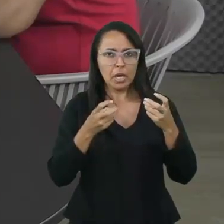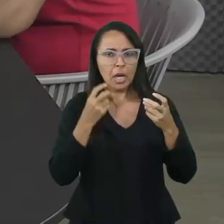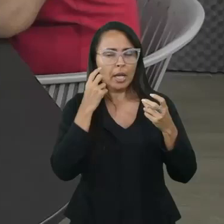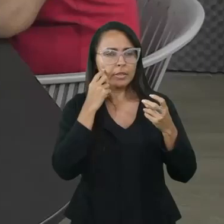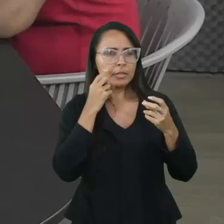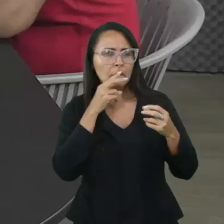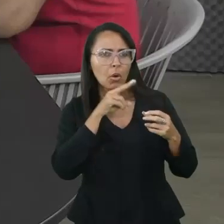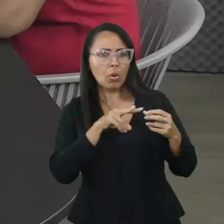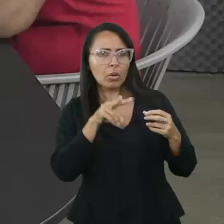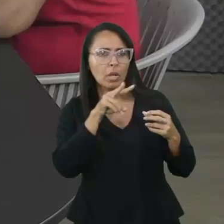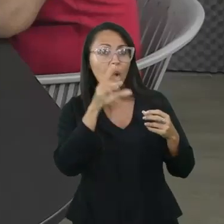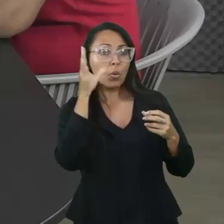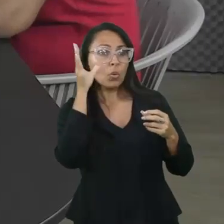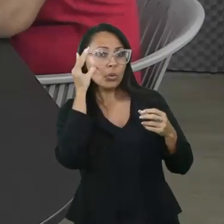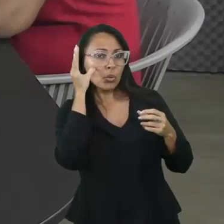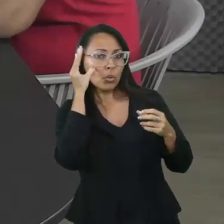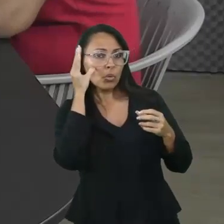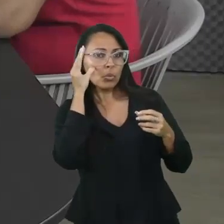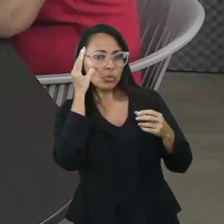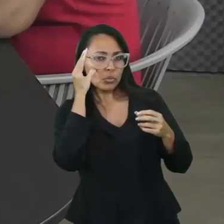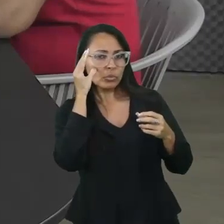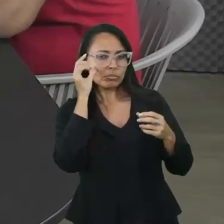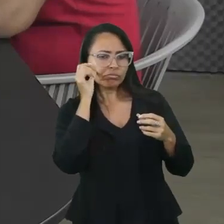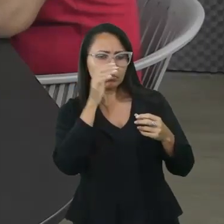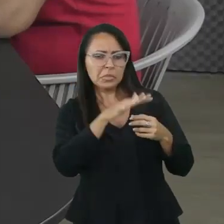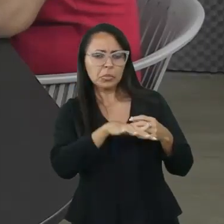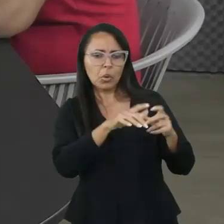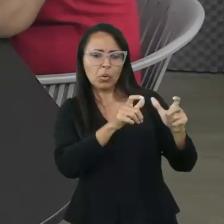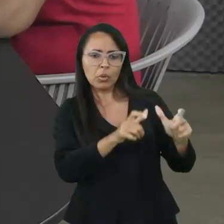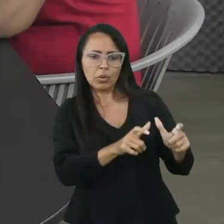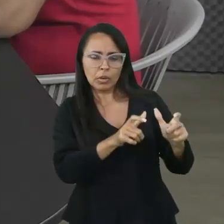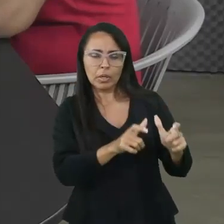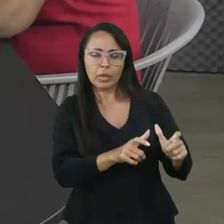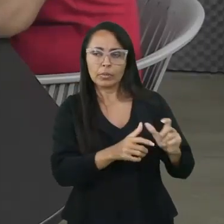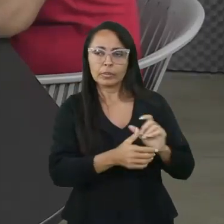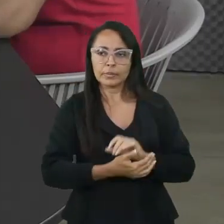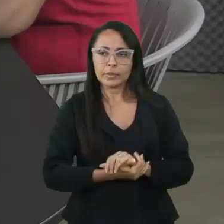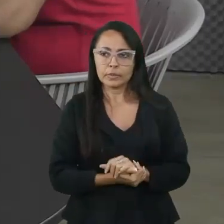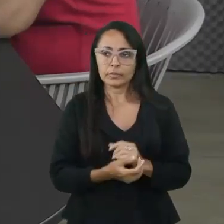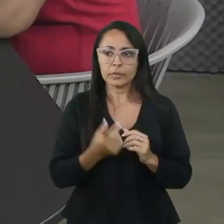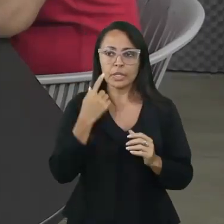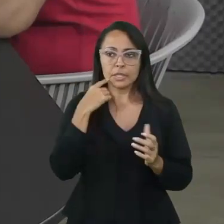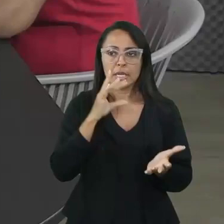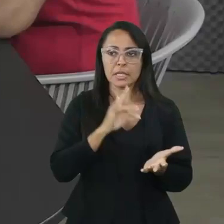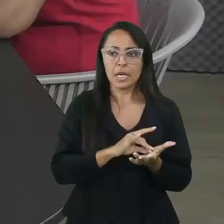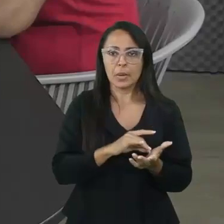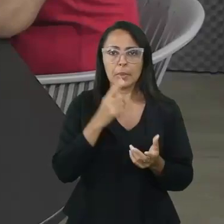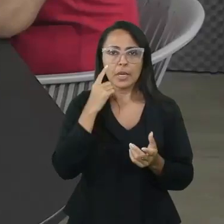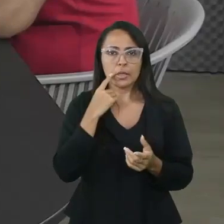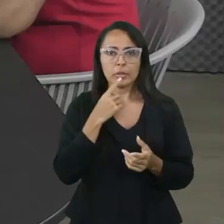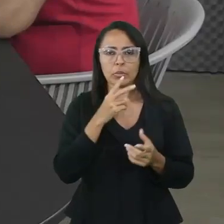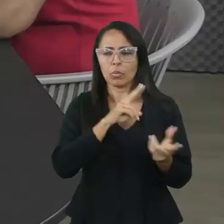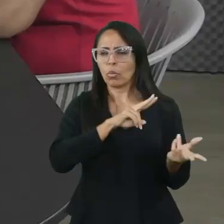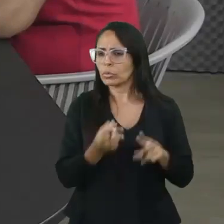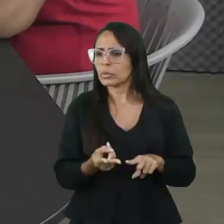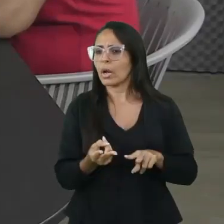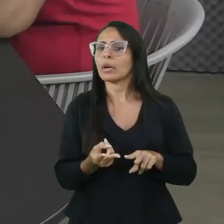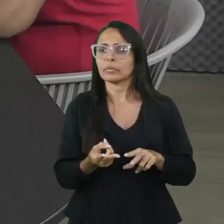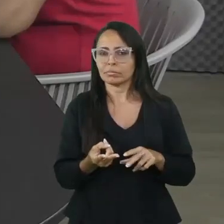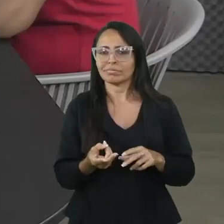esse olhar curioso que eu tinha para a comunidade, eu via exatamente o oposto nos estudantes, enxergando como um